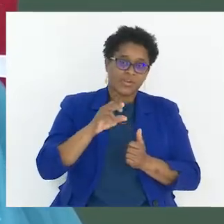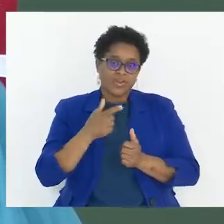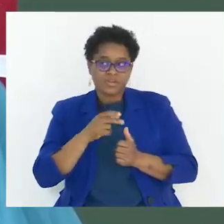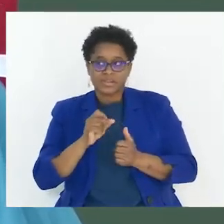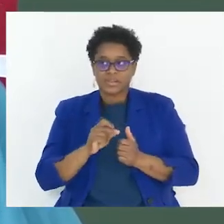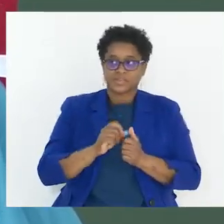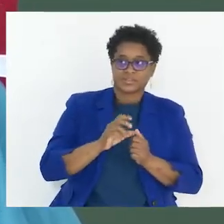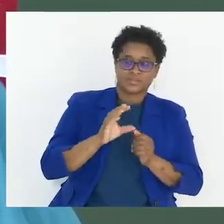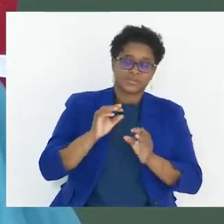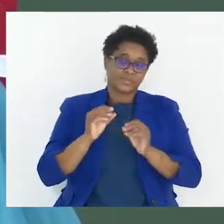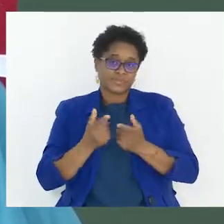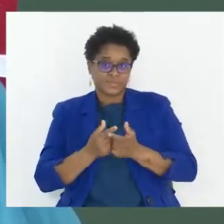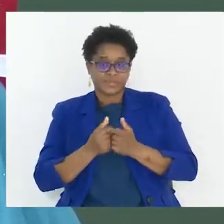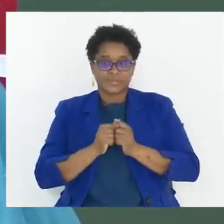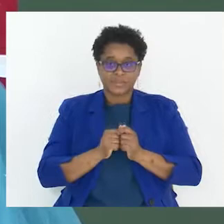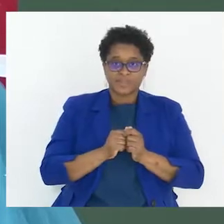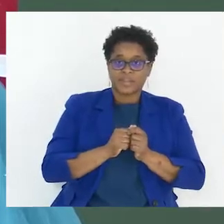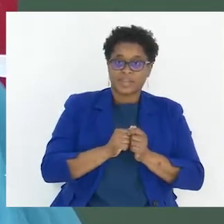Palmas!